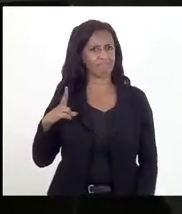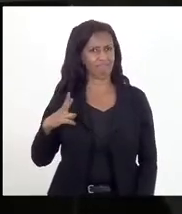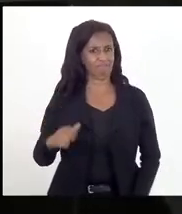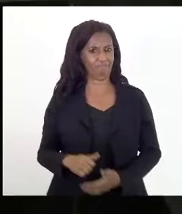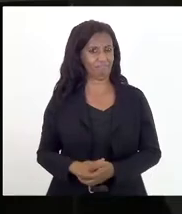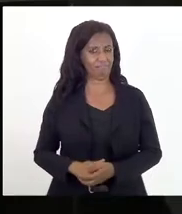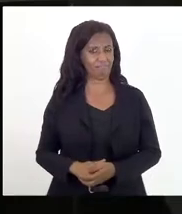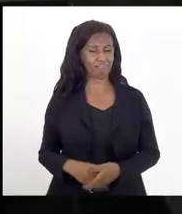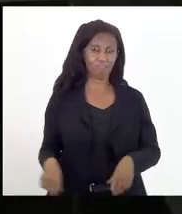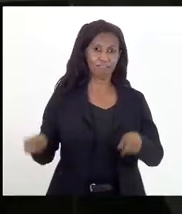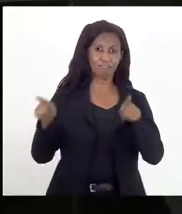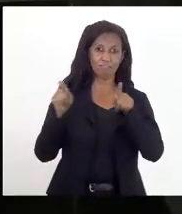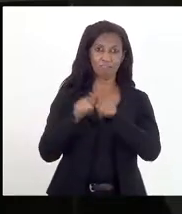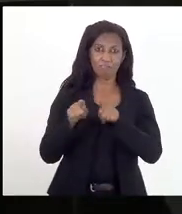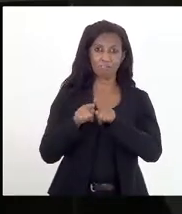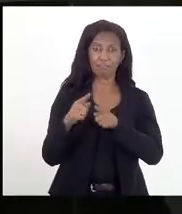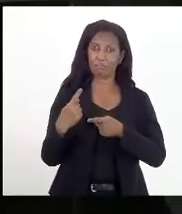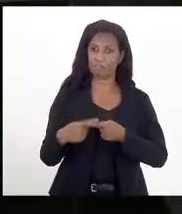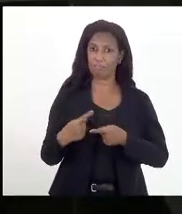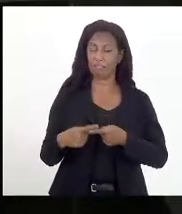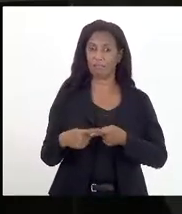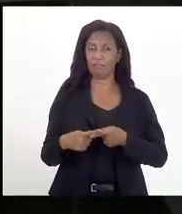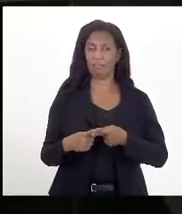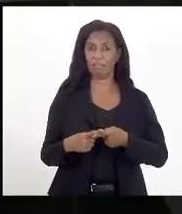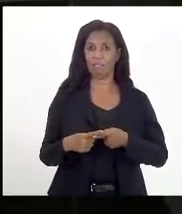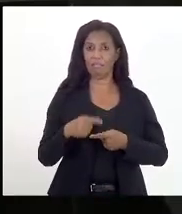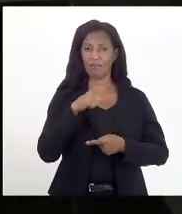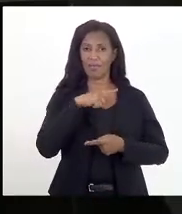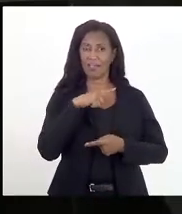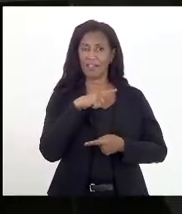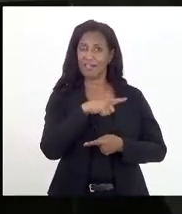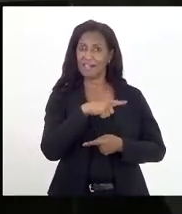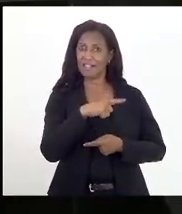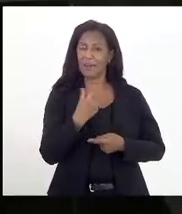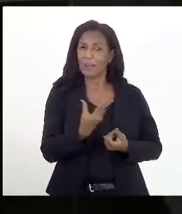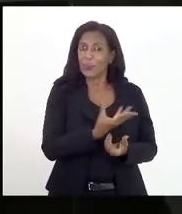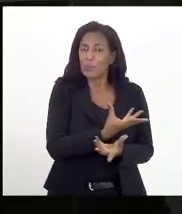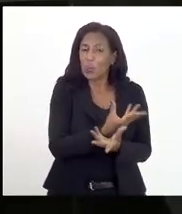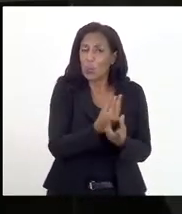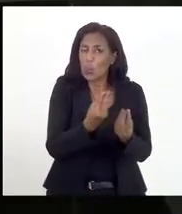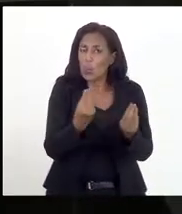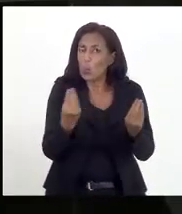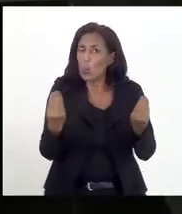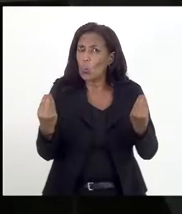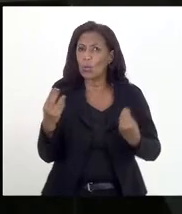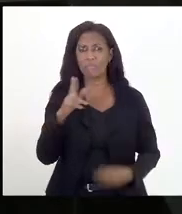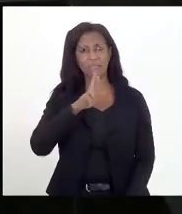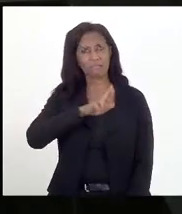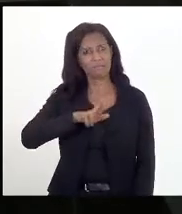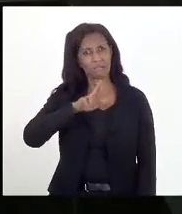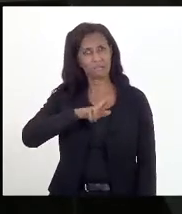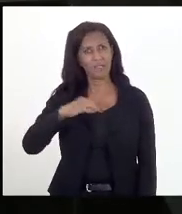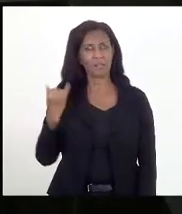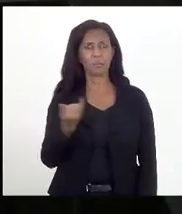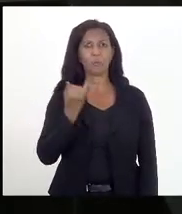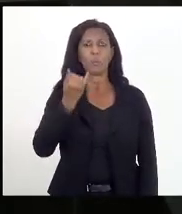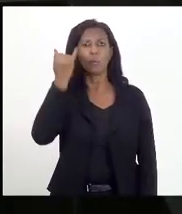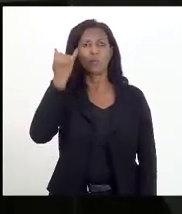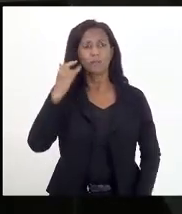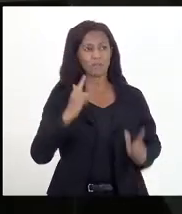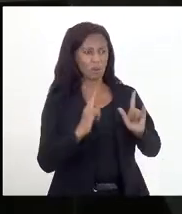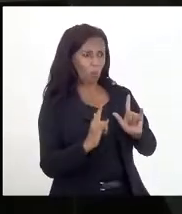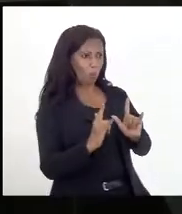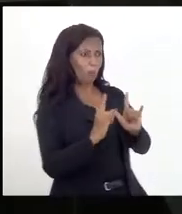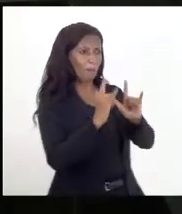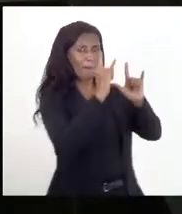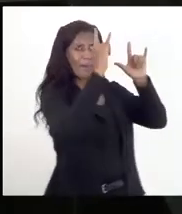e até porque ele tem muita muita utilidade enquanto prédio